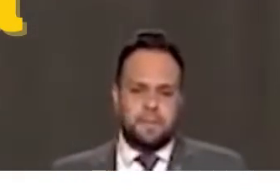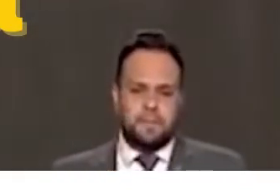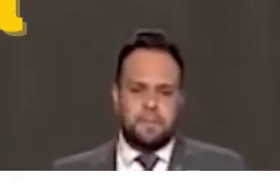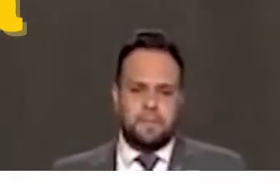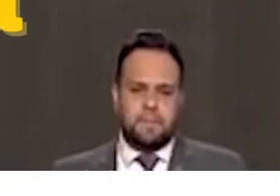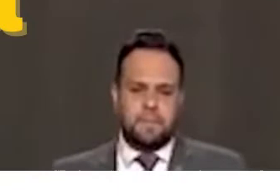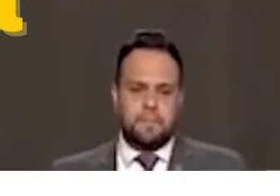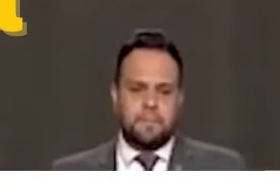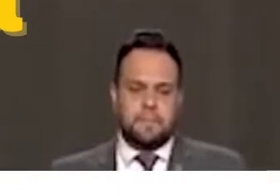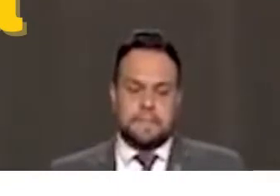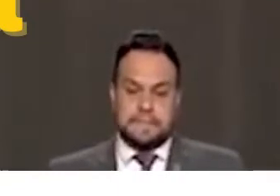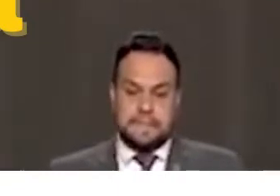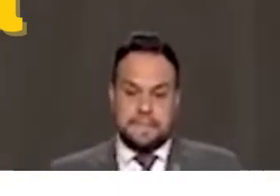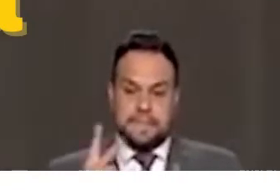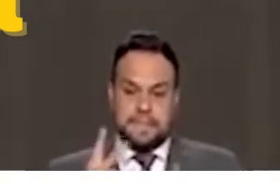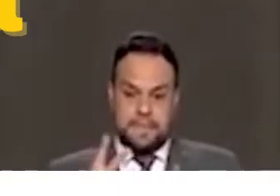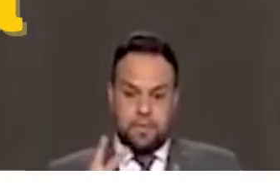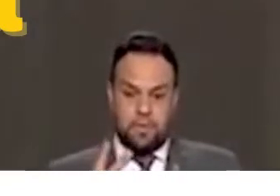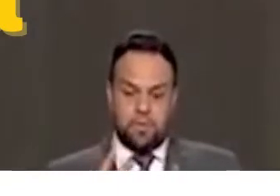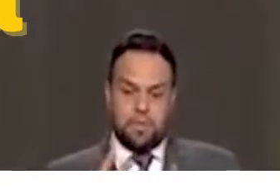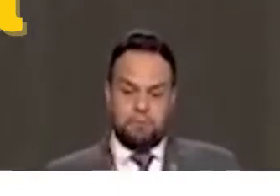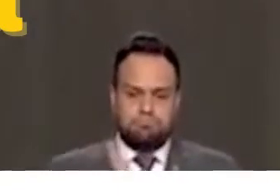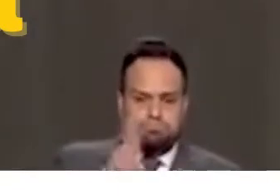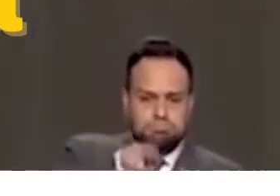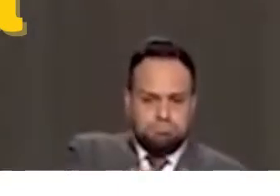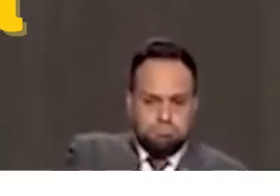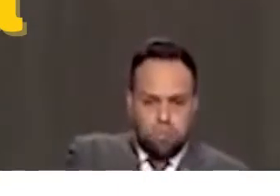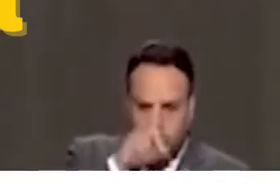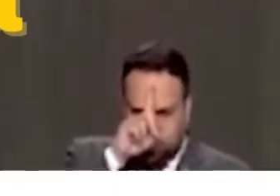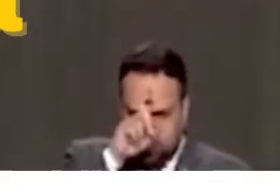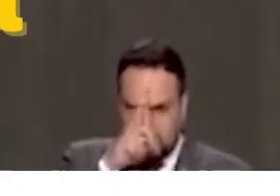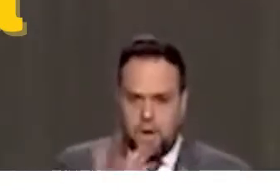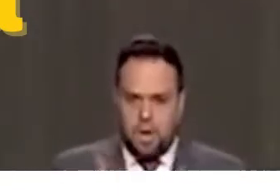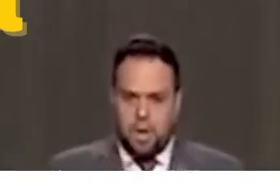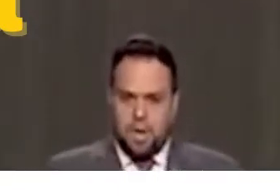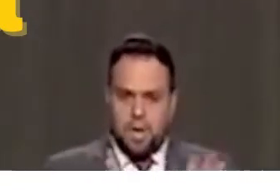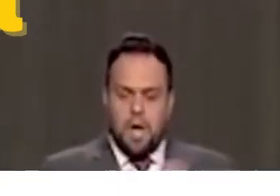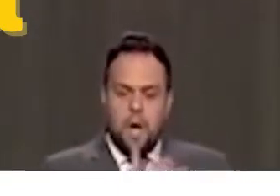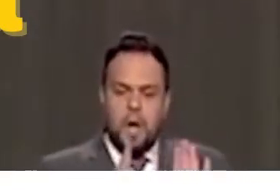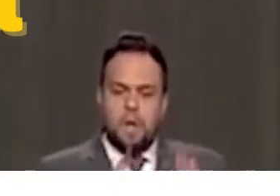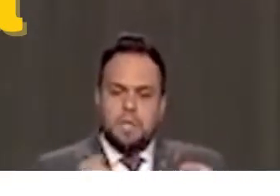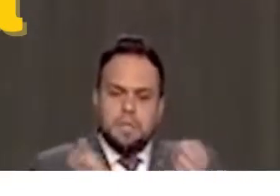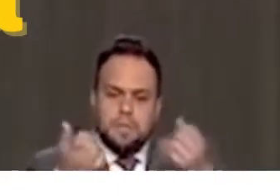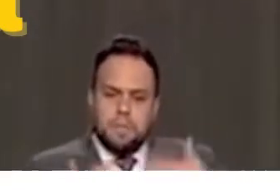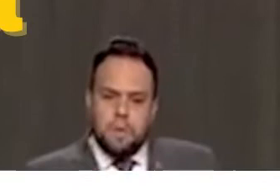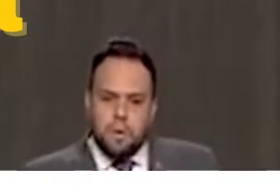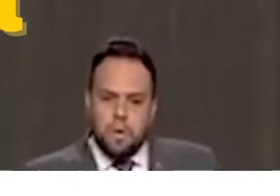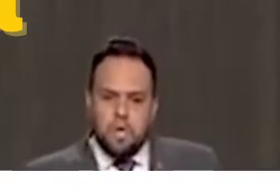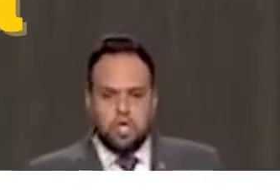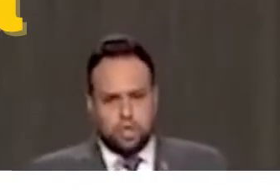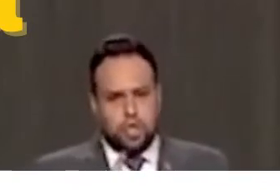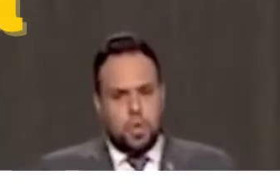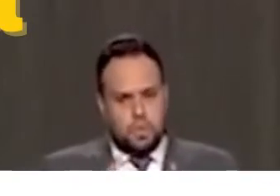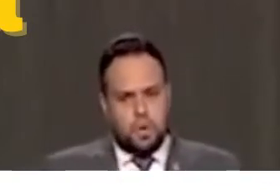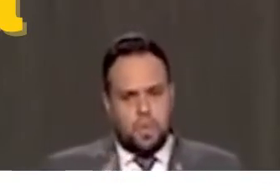segunda internação, pelo mesmo motivo, o intestinal foi descartado da cirurgia. Esse é um problema que deve acompanhar